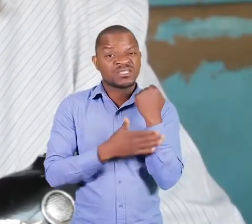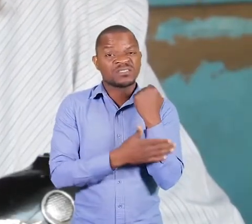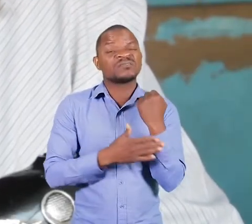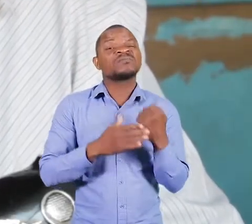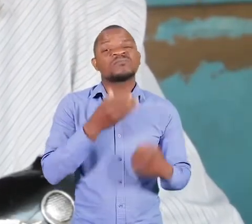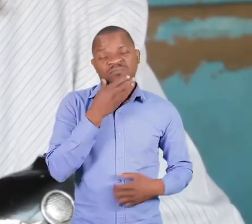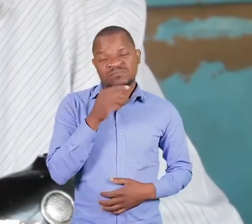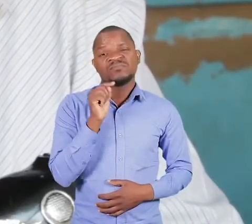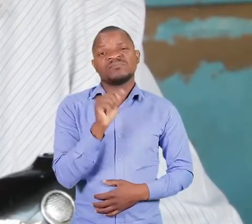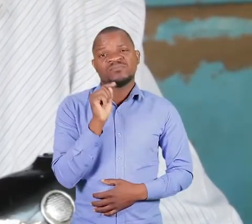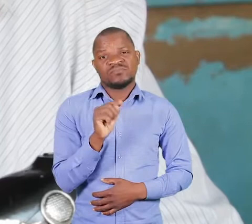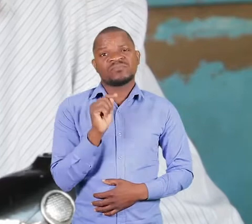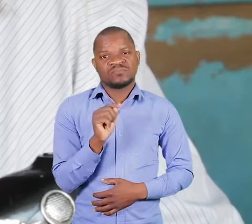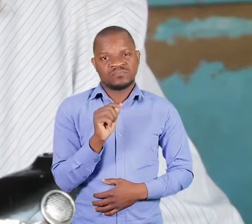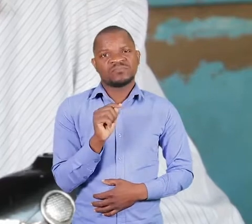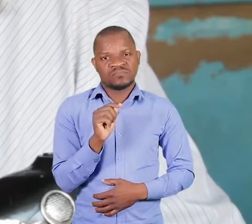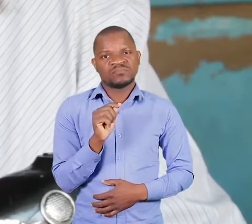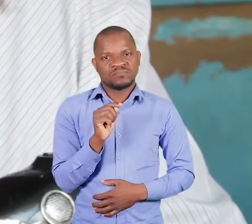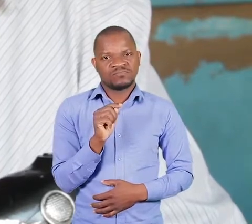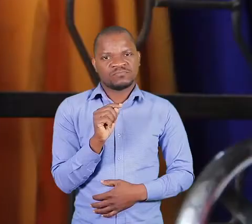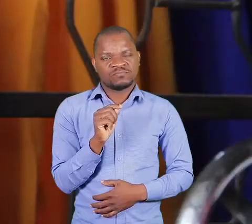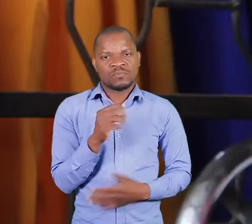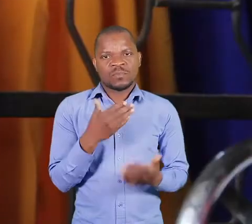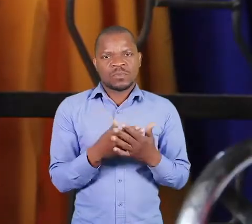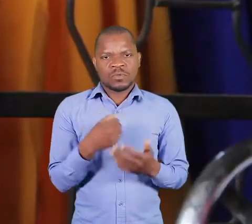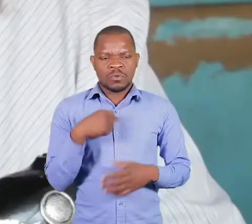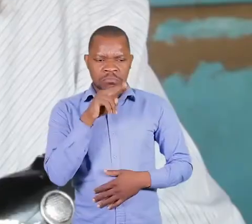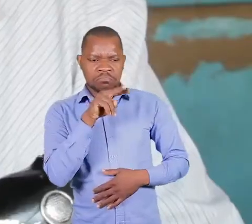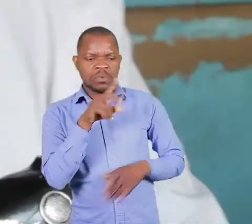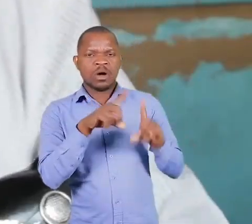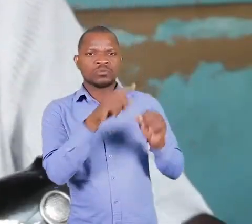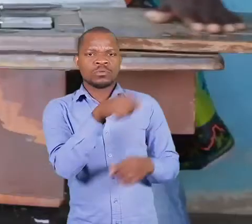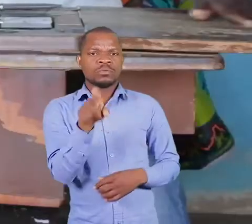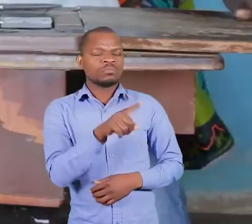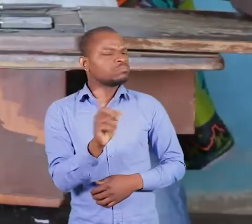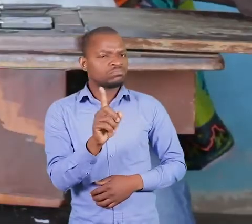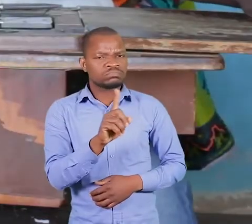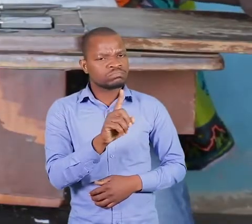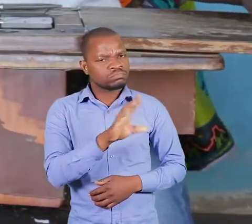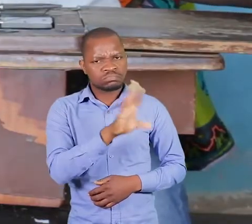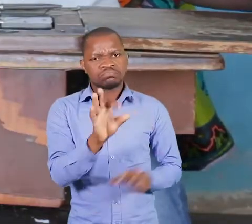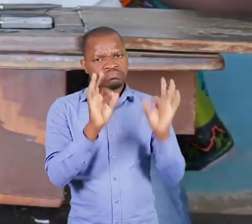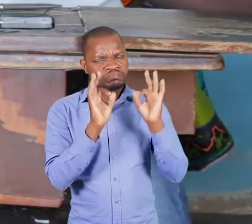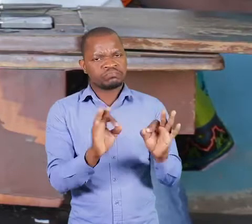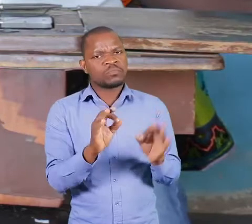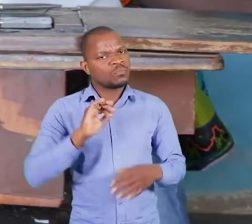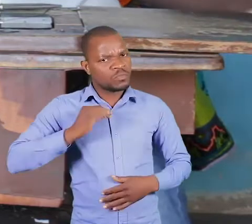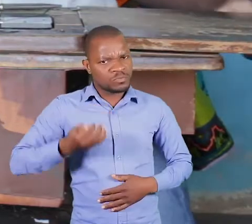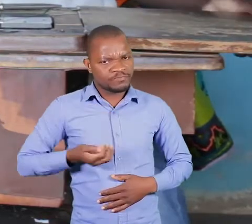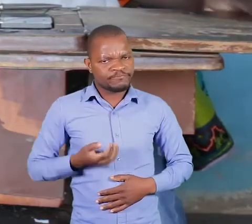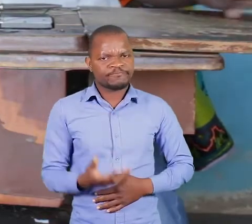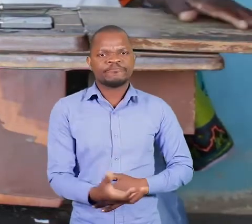ciúme, os homens têm, alguns homens têm. Yeah. Porque eu não vejo nenhuma maldade que a mulher